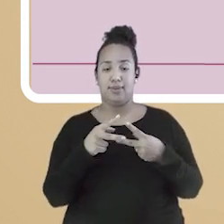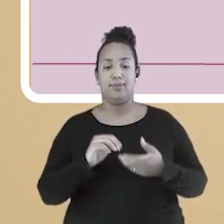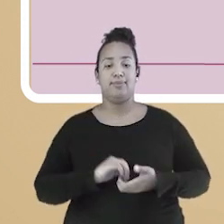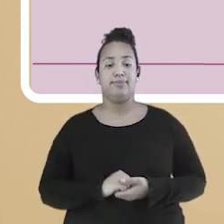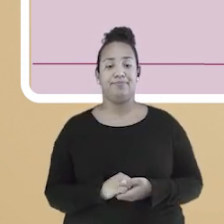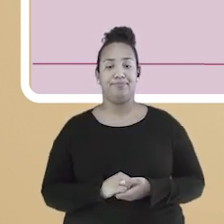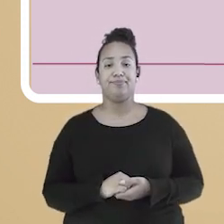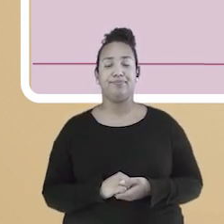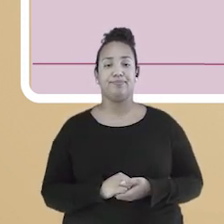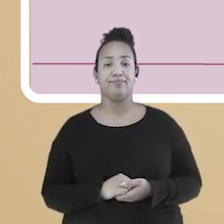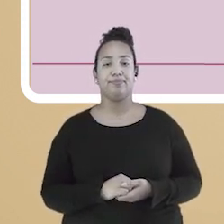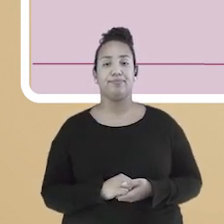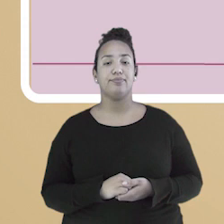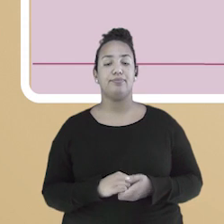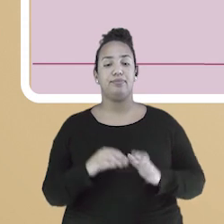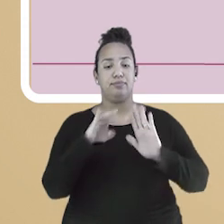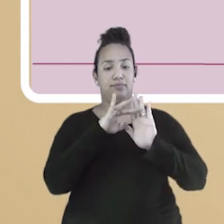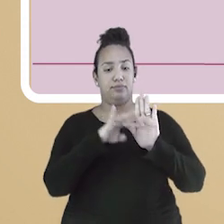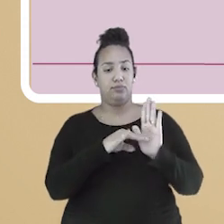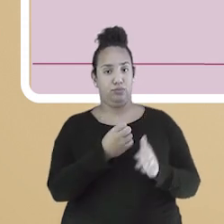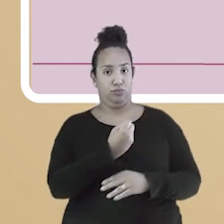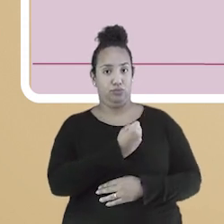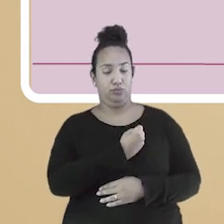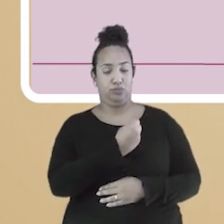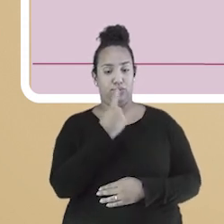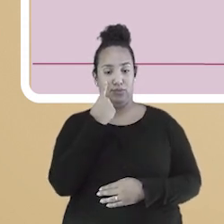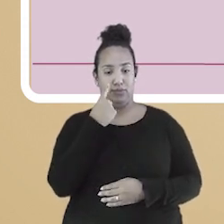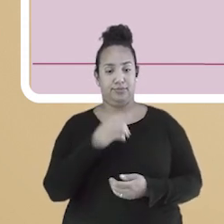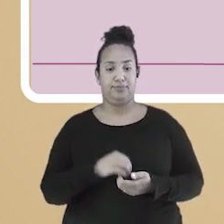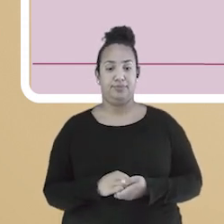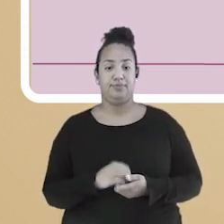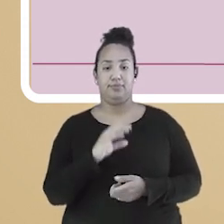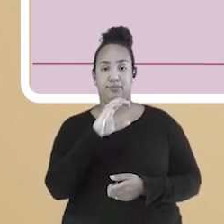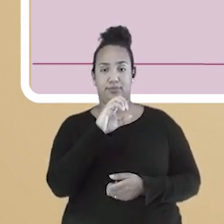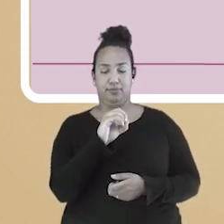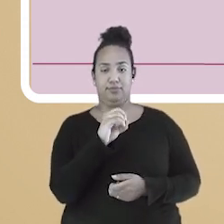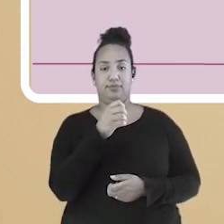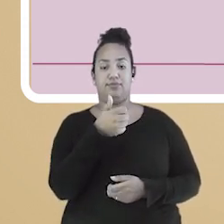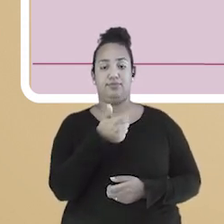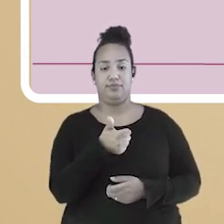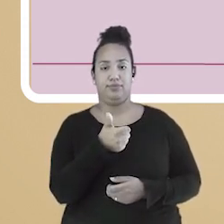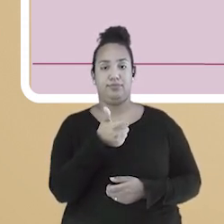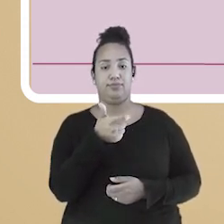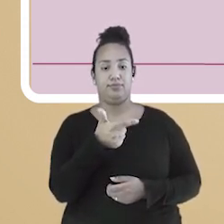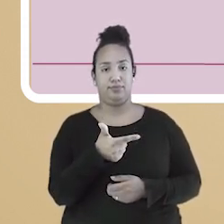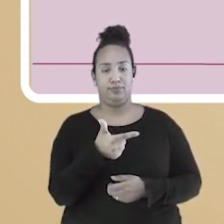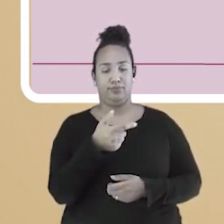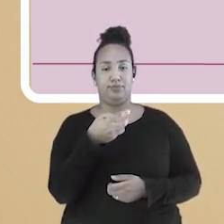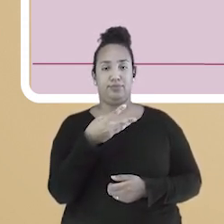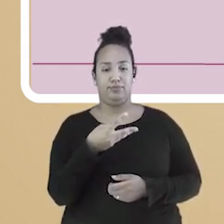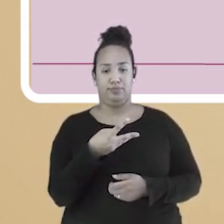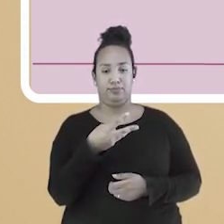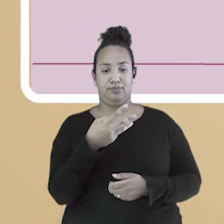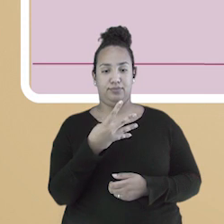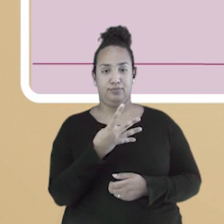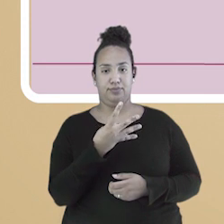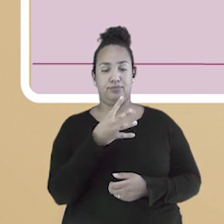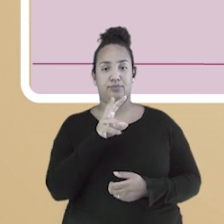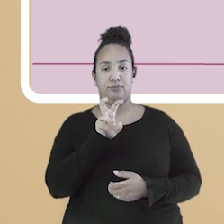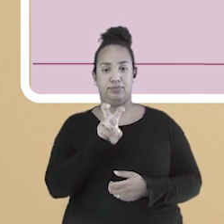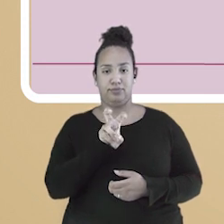números naturais é a seguinte: 0, 1, 2, 3,